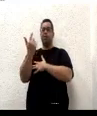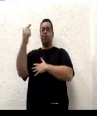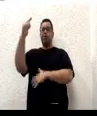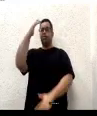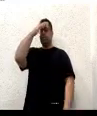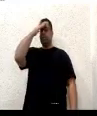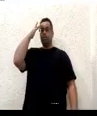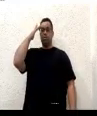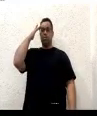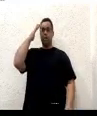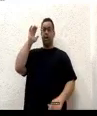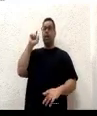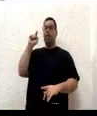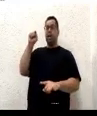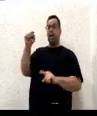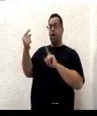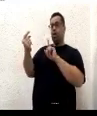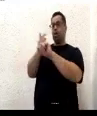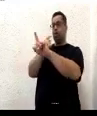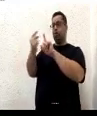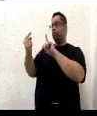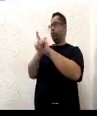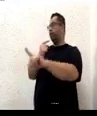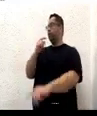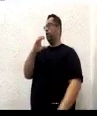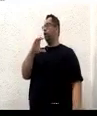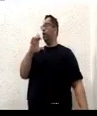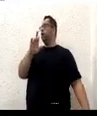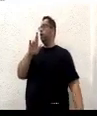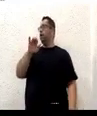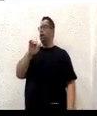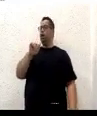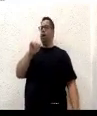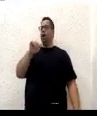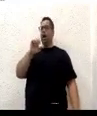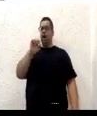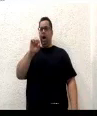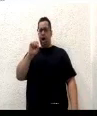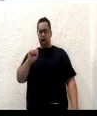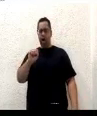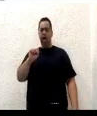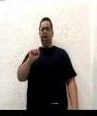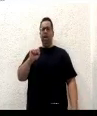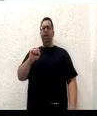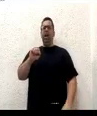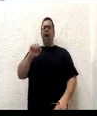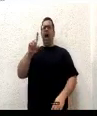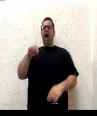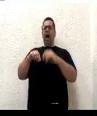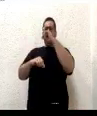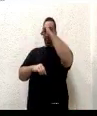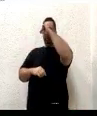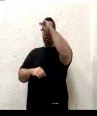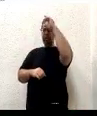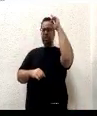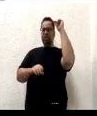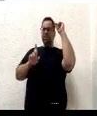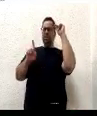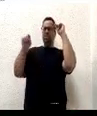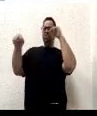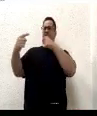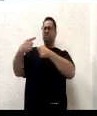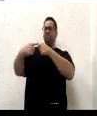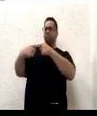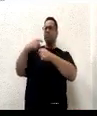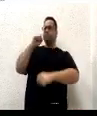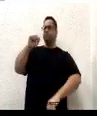da rodovia Dr. Cássio de Freitas, Levi, né? É o prefeito de Limeira. Graças a um contrato mal feito que foi feito